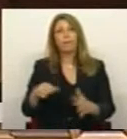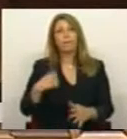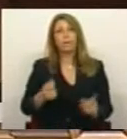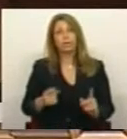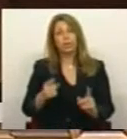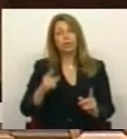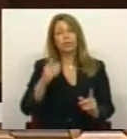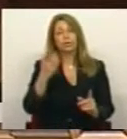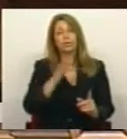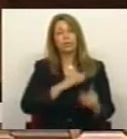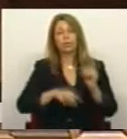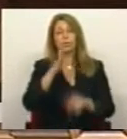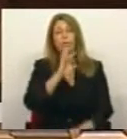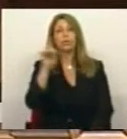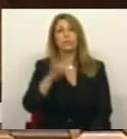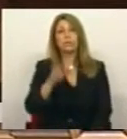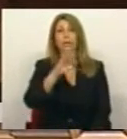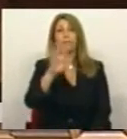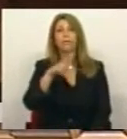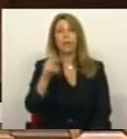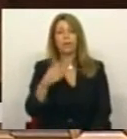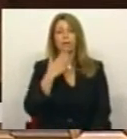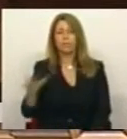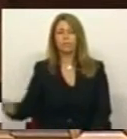Sr. Deputado João Luís Ferreira, por favor.